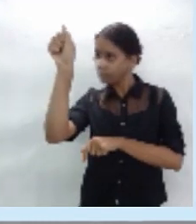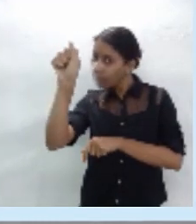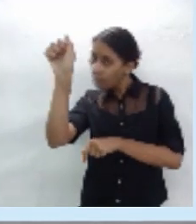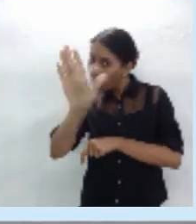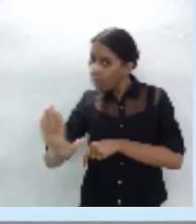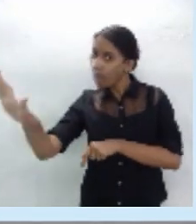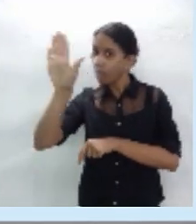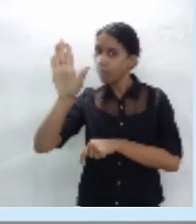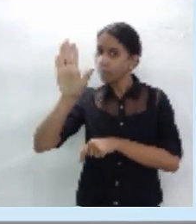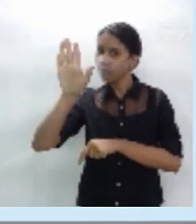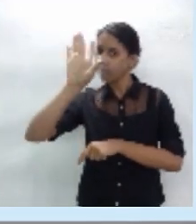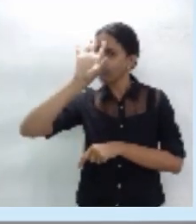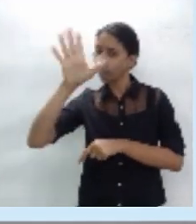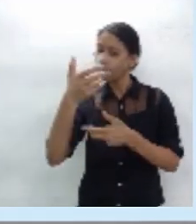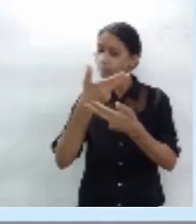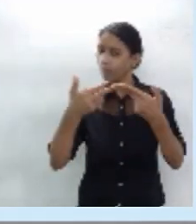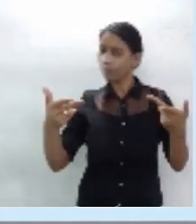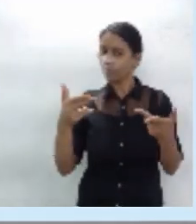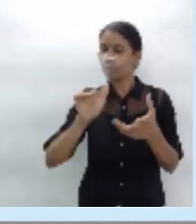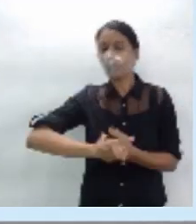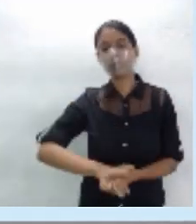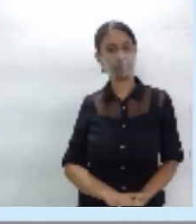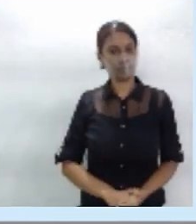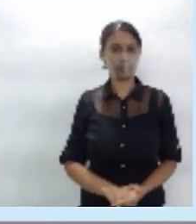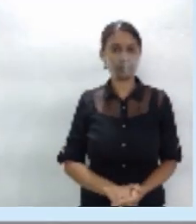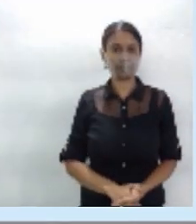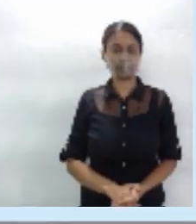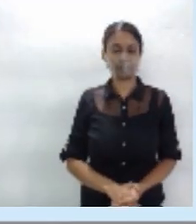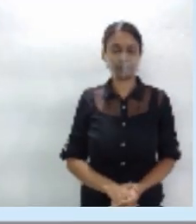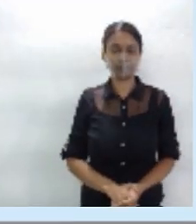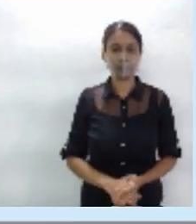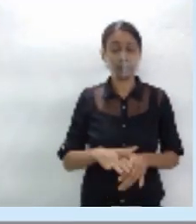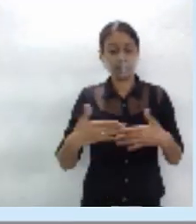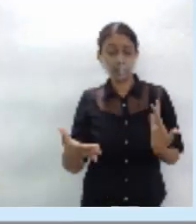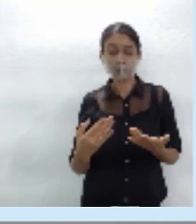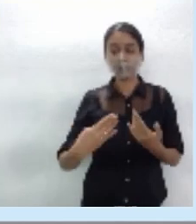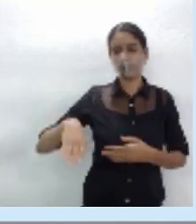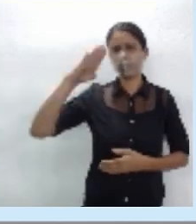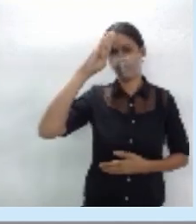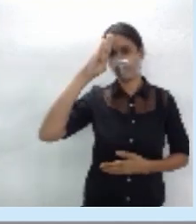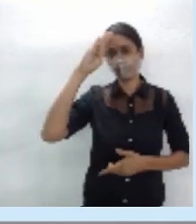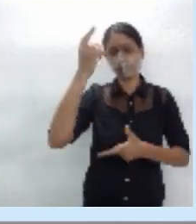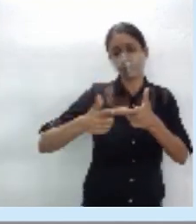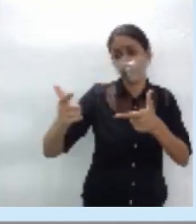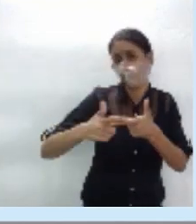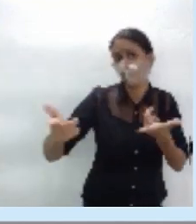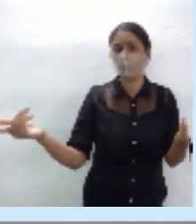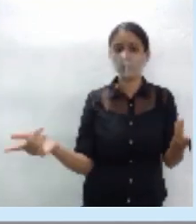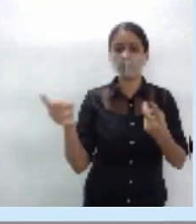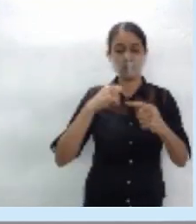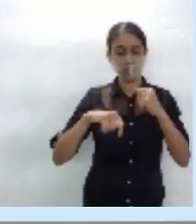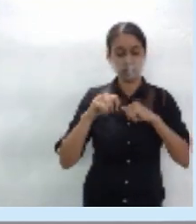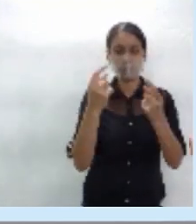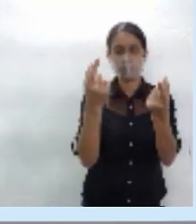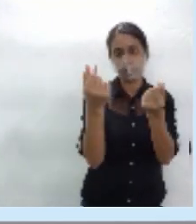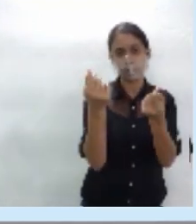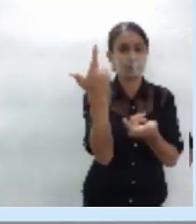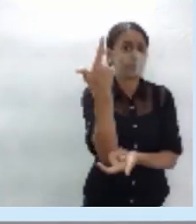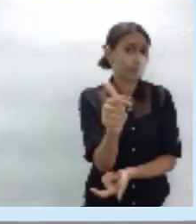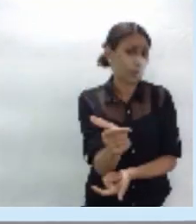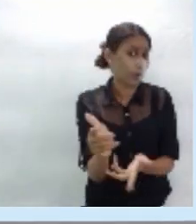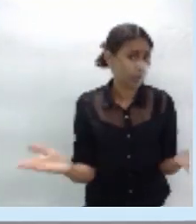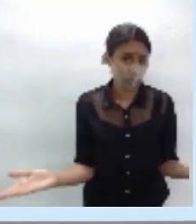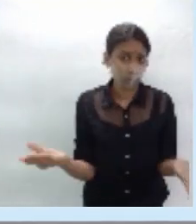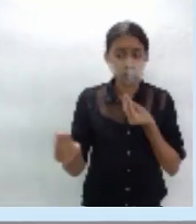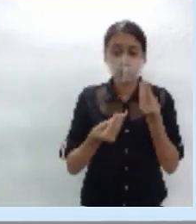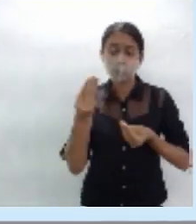Então, se eu vim de uma guerra, estou totalmente destruído, meu exército está capenga, eu não tenho mais recurso financeiro para